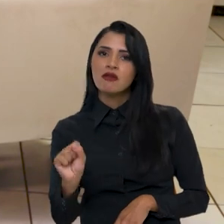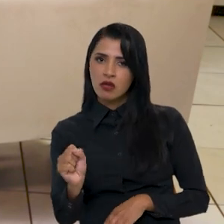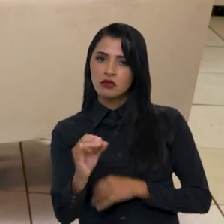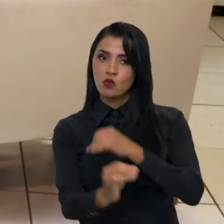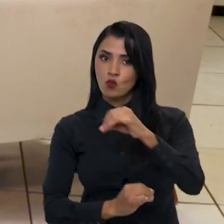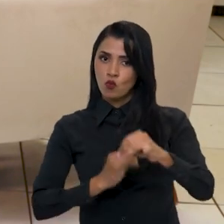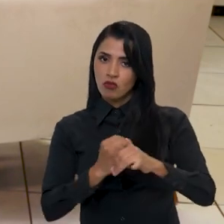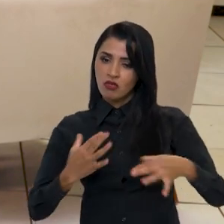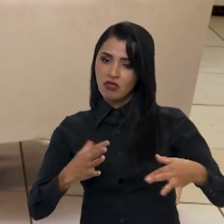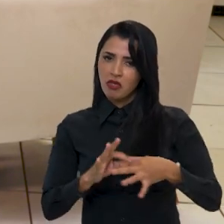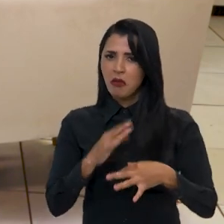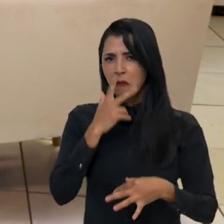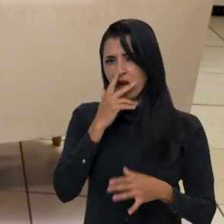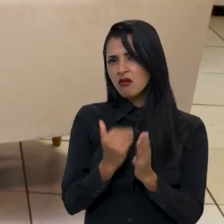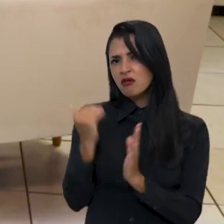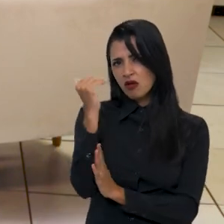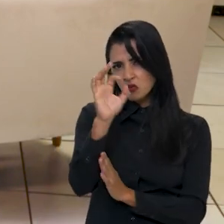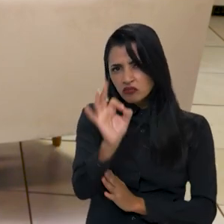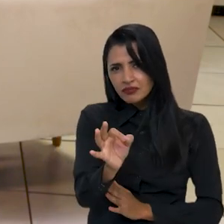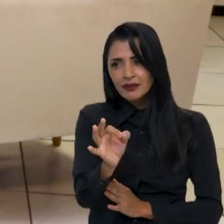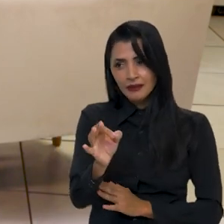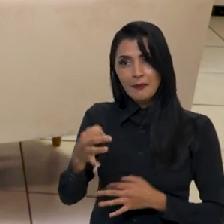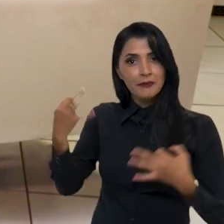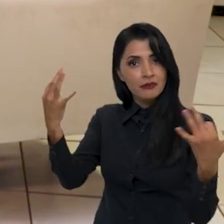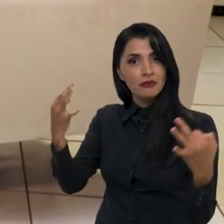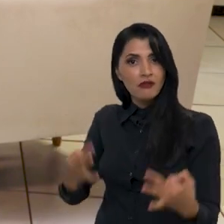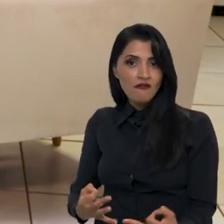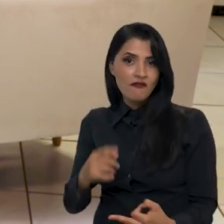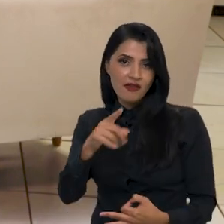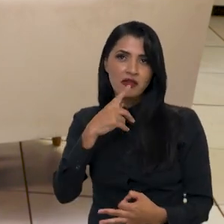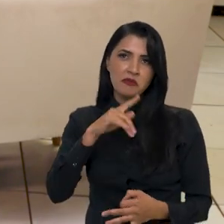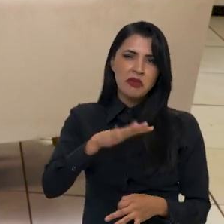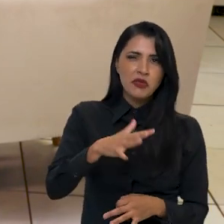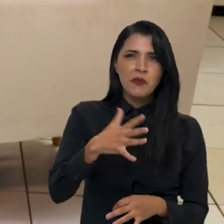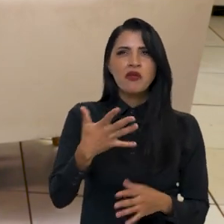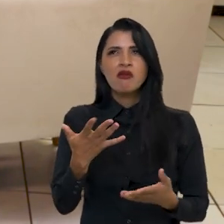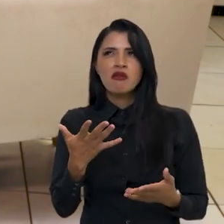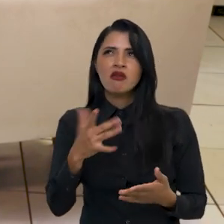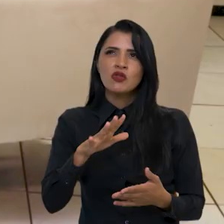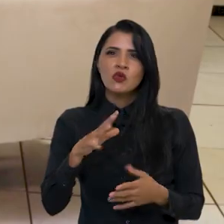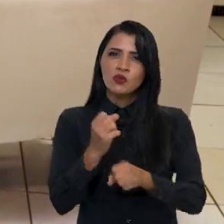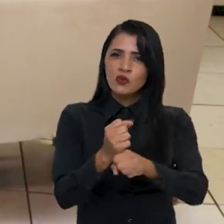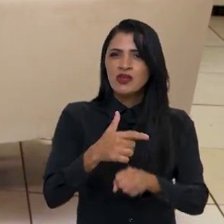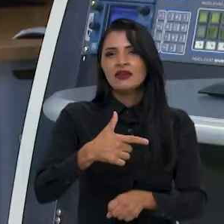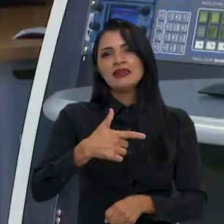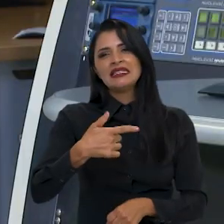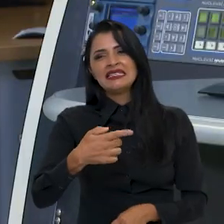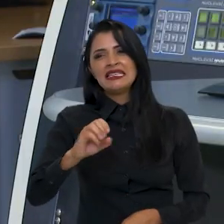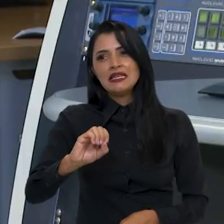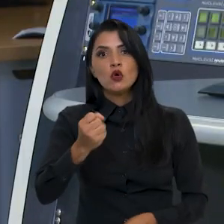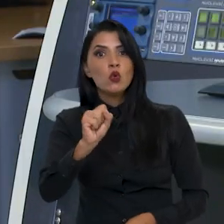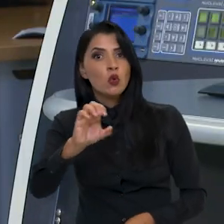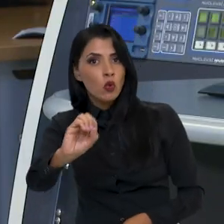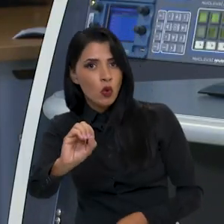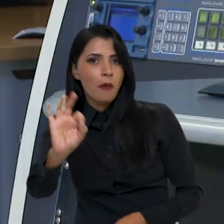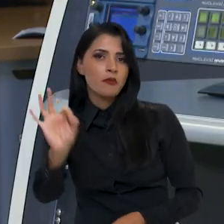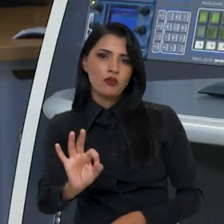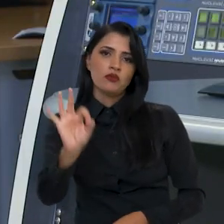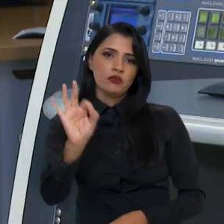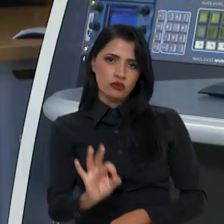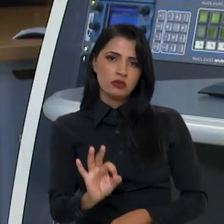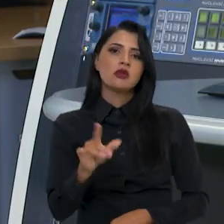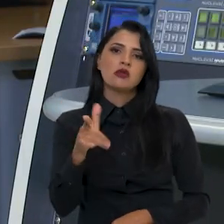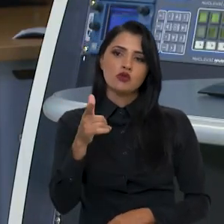à internet, é isso mesmo? Parece um número bastante alto, né? Perfeito, isso gira entre 70% e 80%,